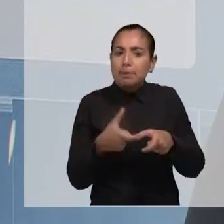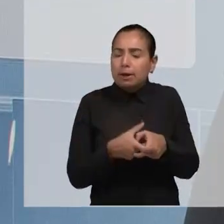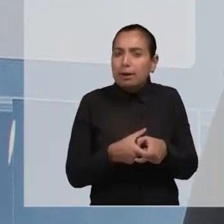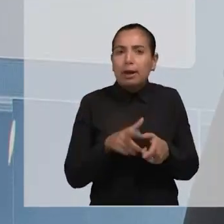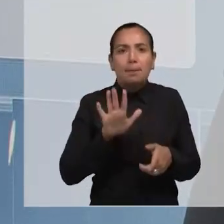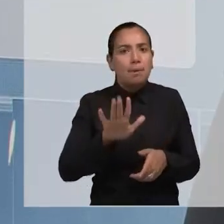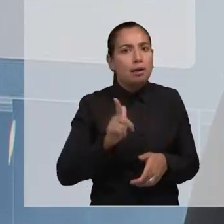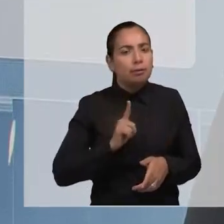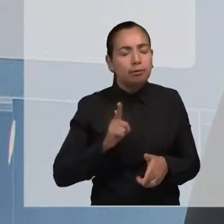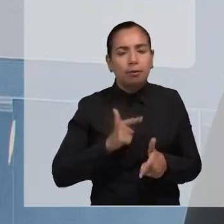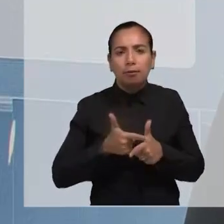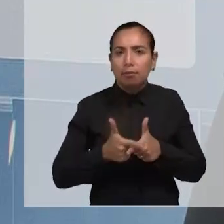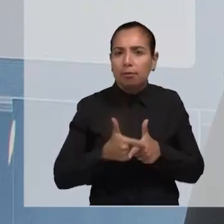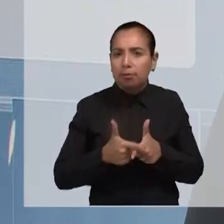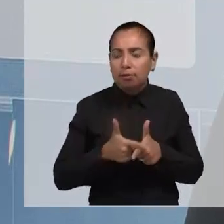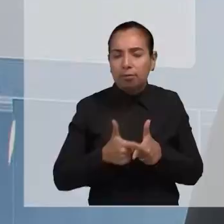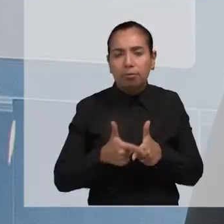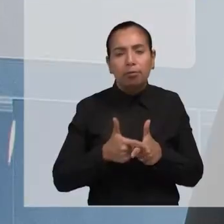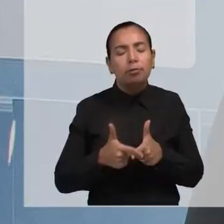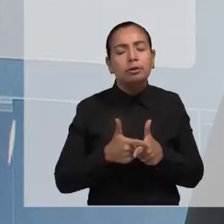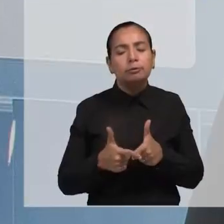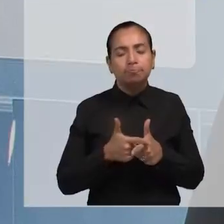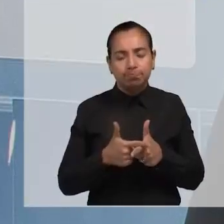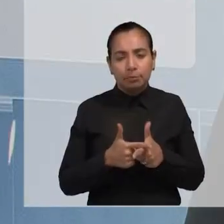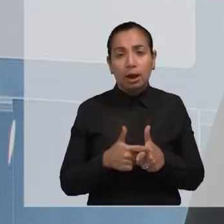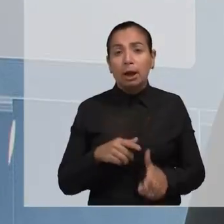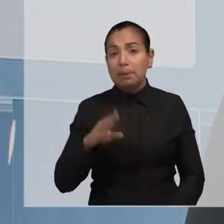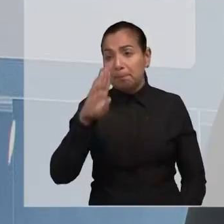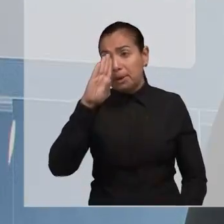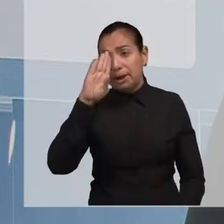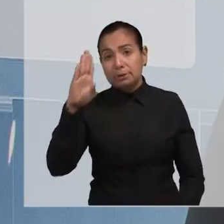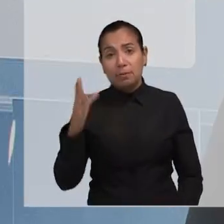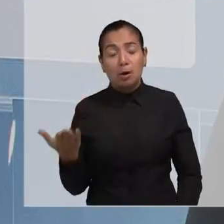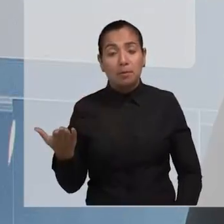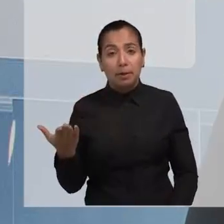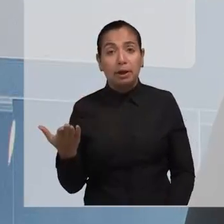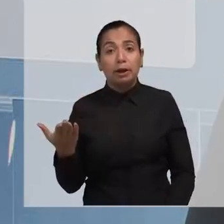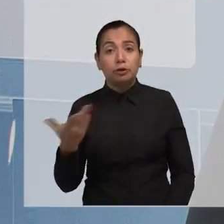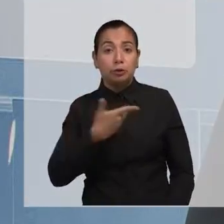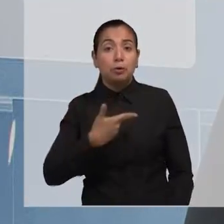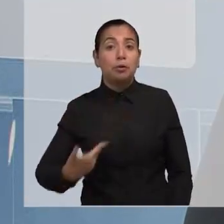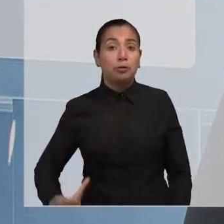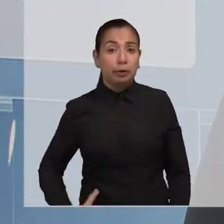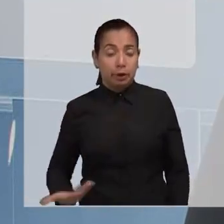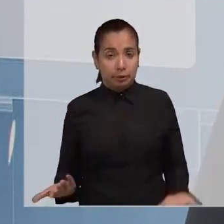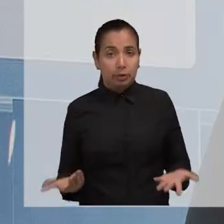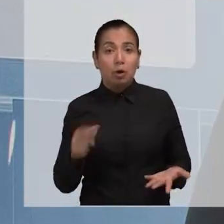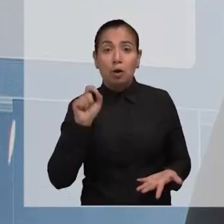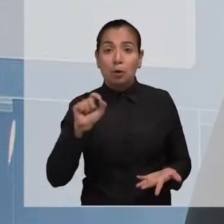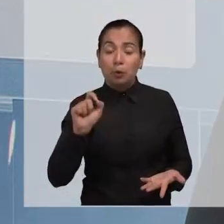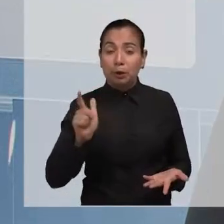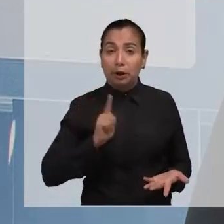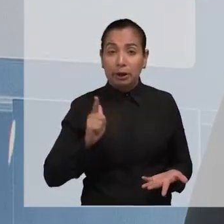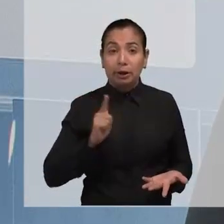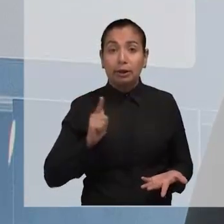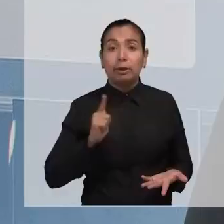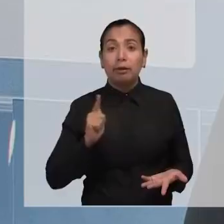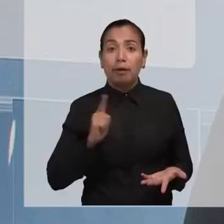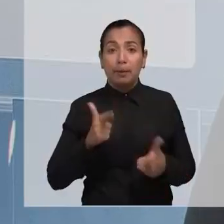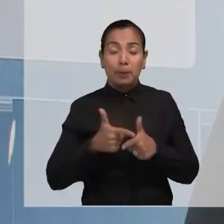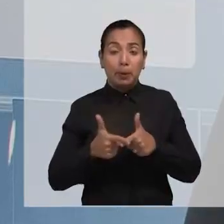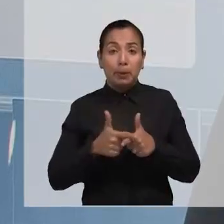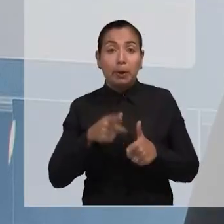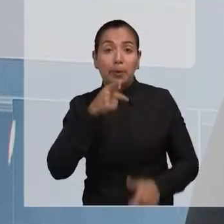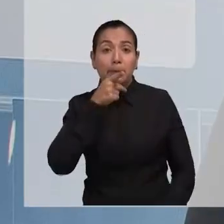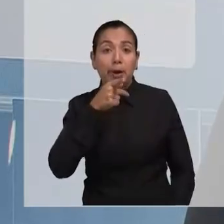Senado, e sem... A garantia até agora. Sem a garantia e sem o apoio. Já declarado